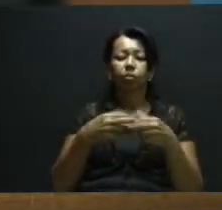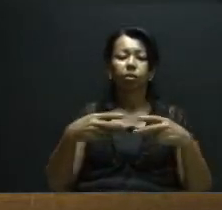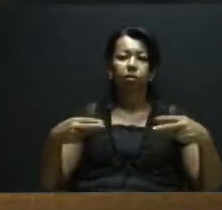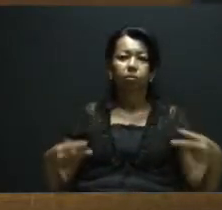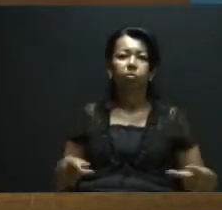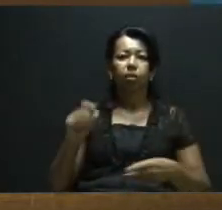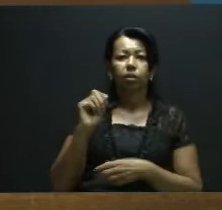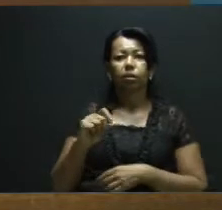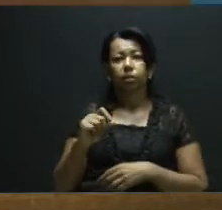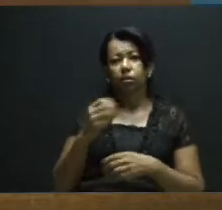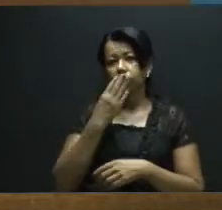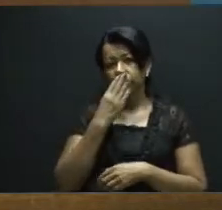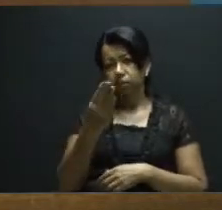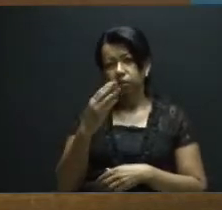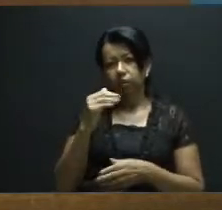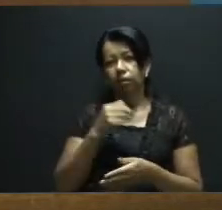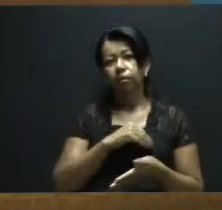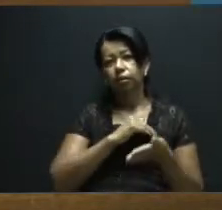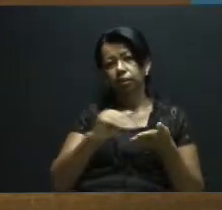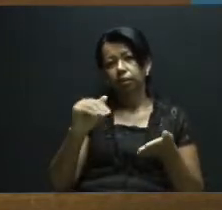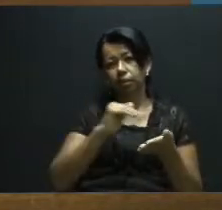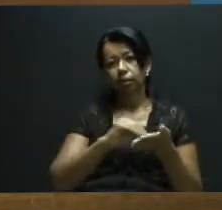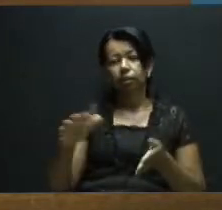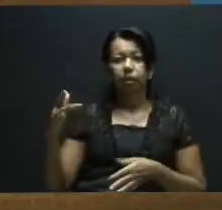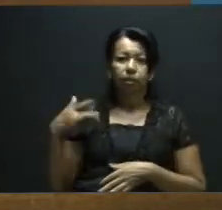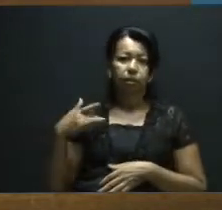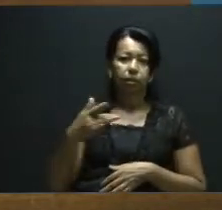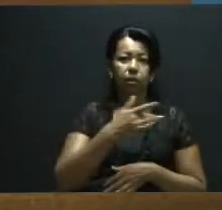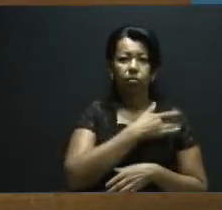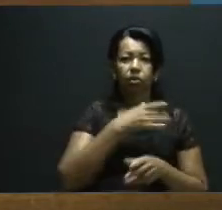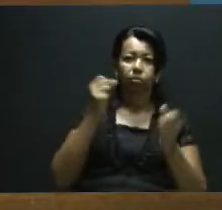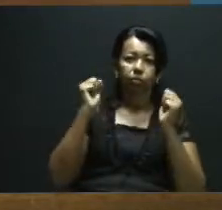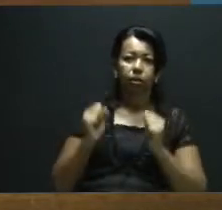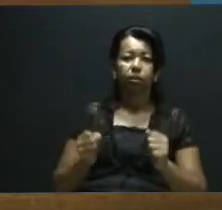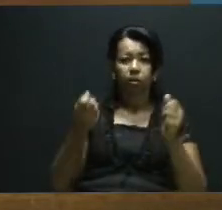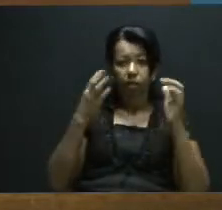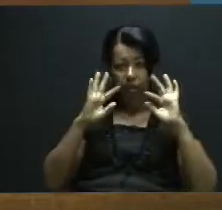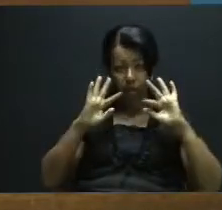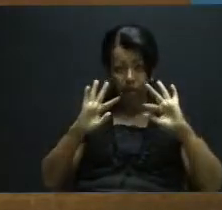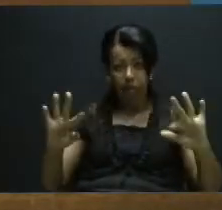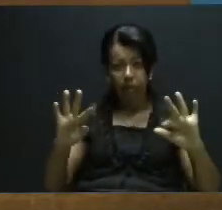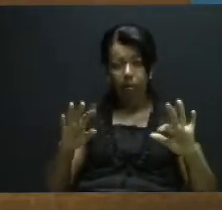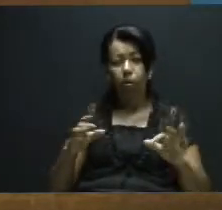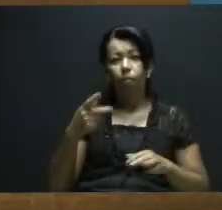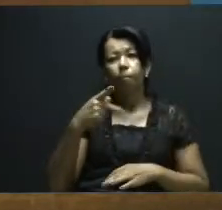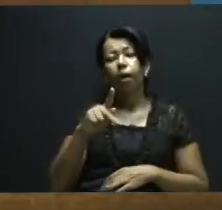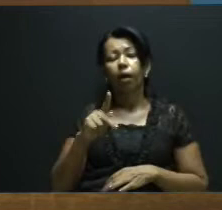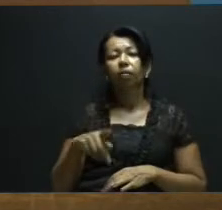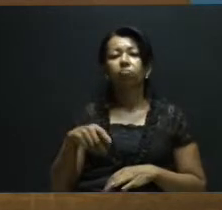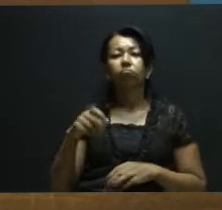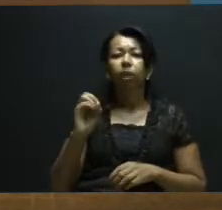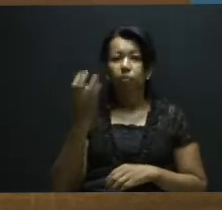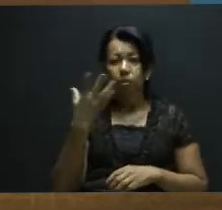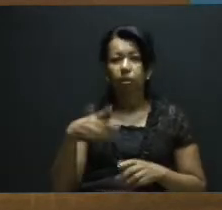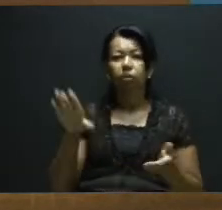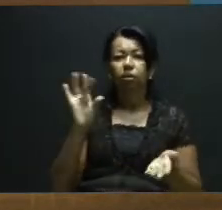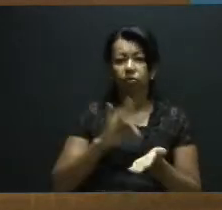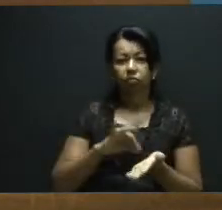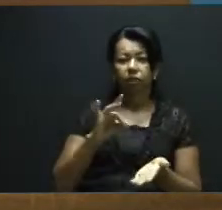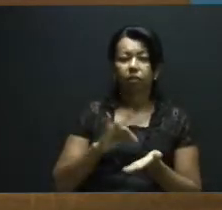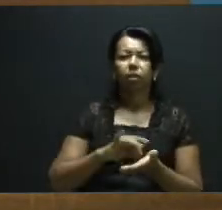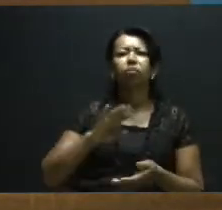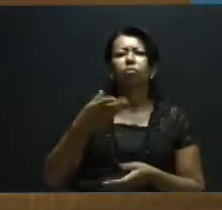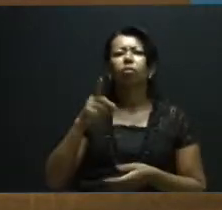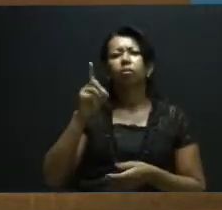gente pedir à secretaria de saúde para que ela pudesse dar uma atenção maior para que essas ações aconteça qual